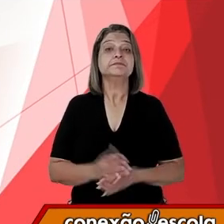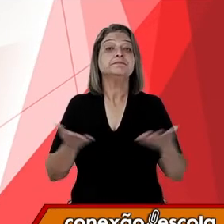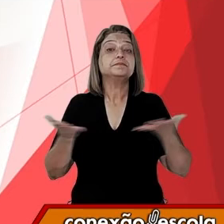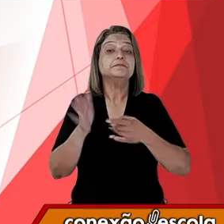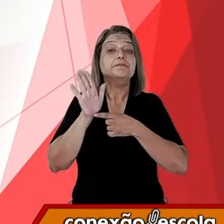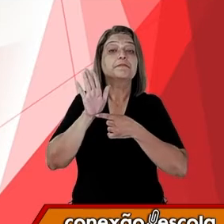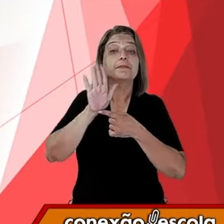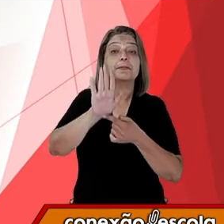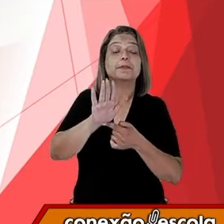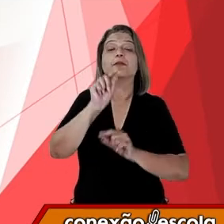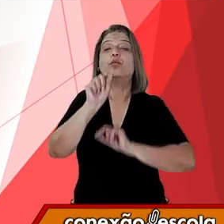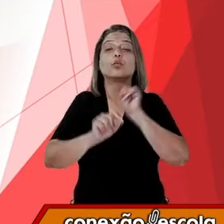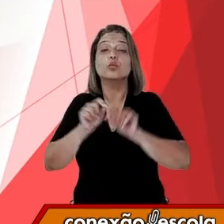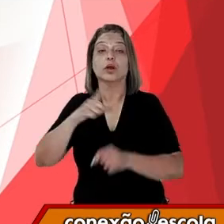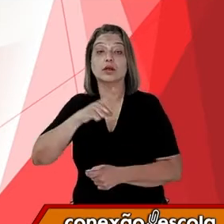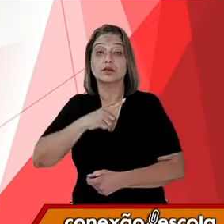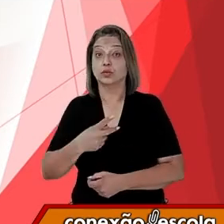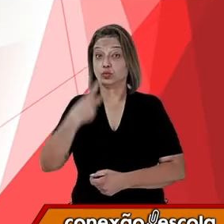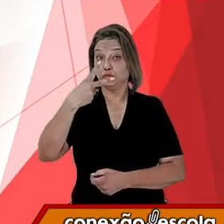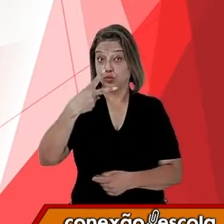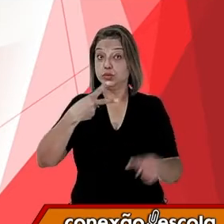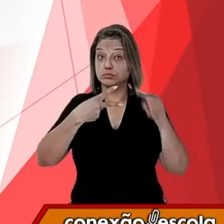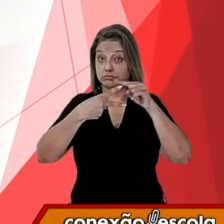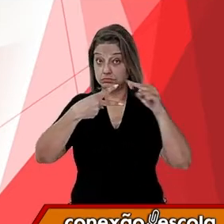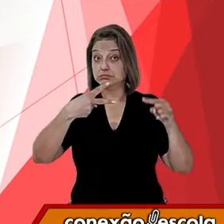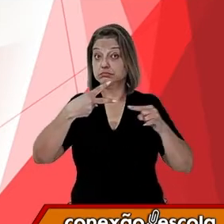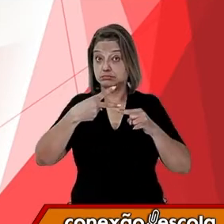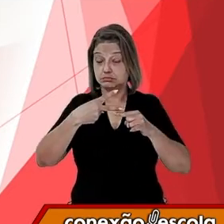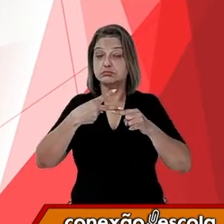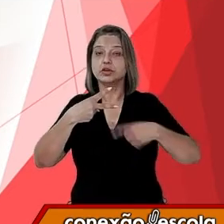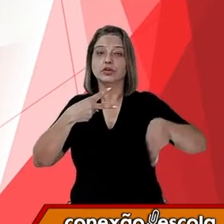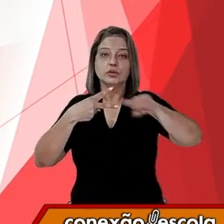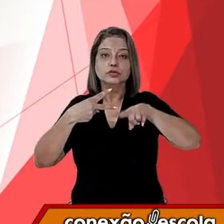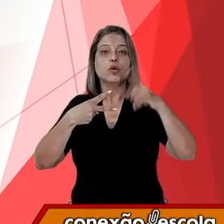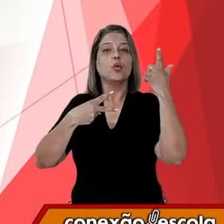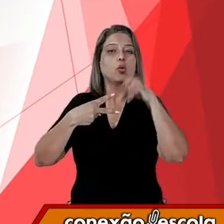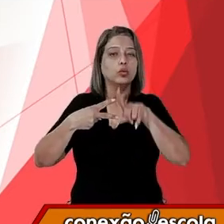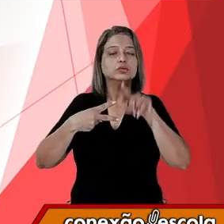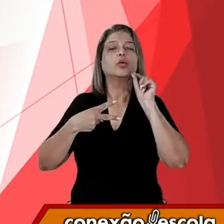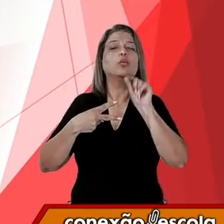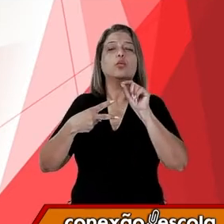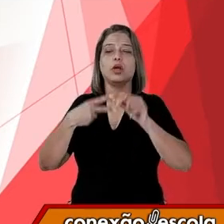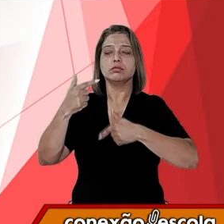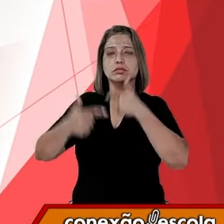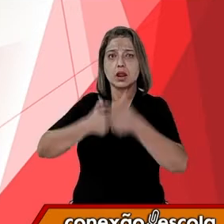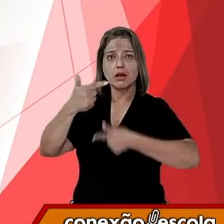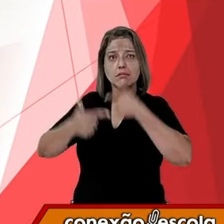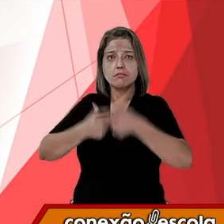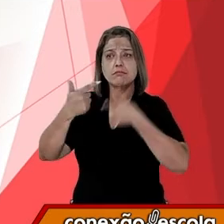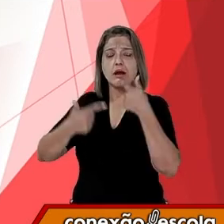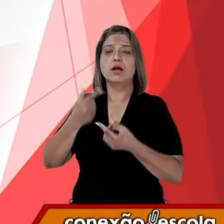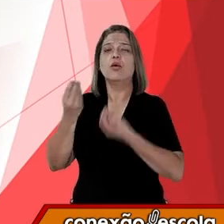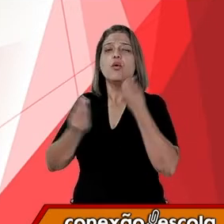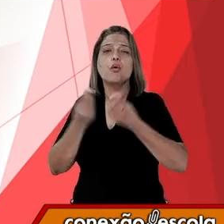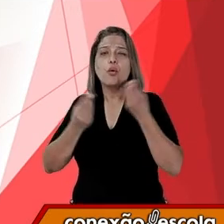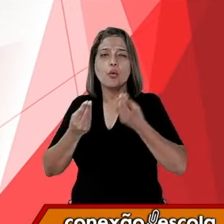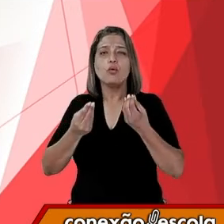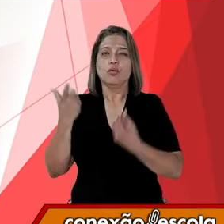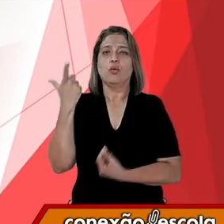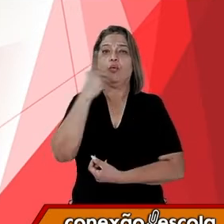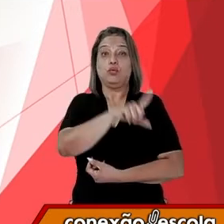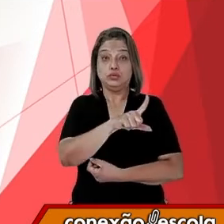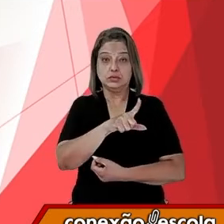Apresentamos aqui 2 questões para o fechamento do trabalho desenvolvido com essa sequência